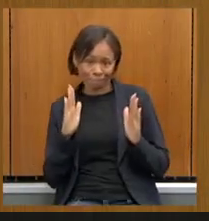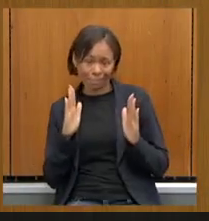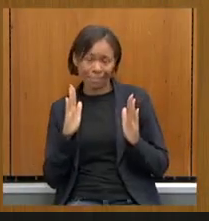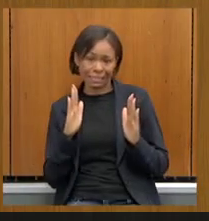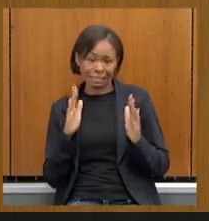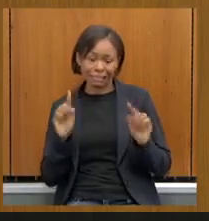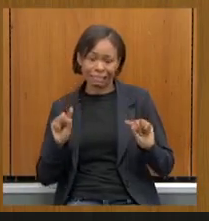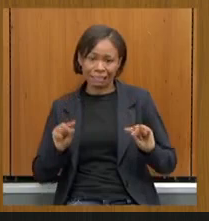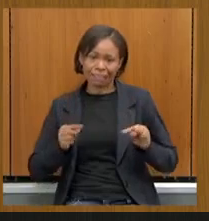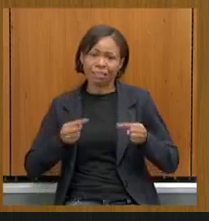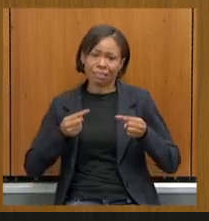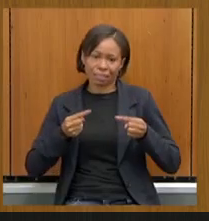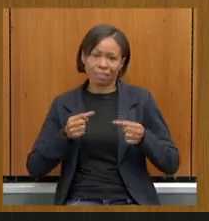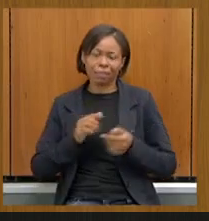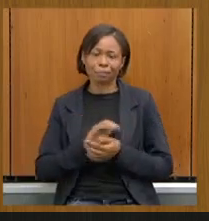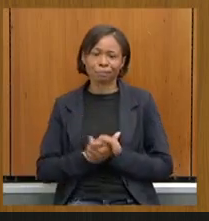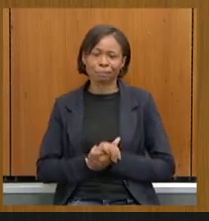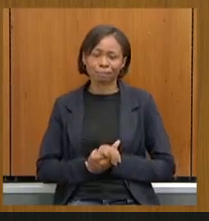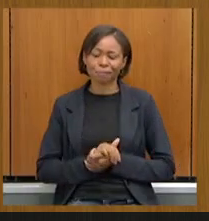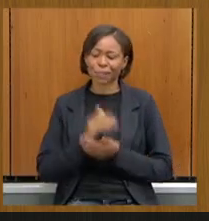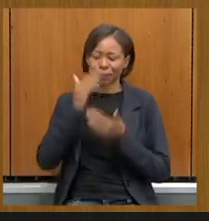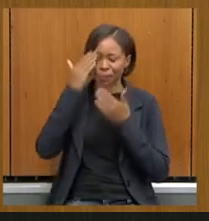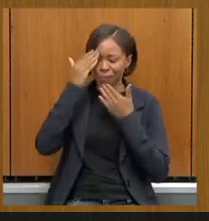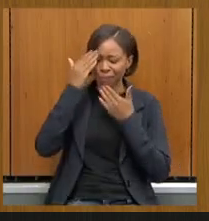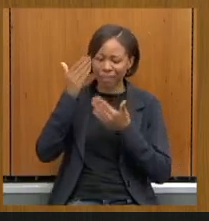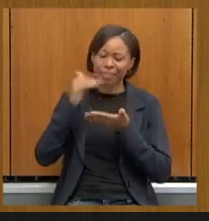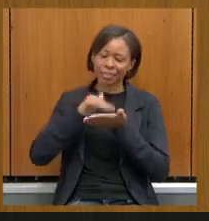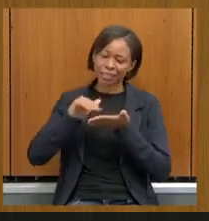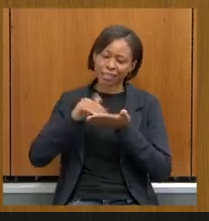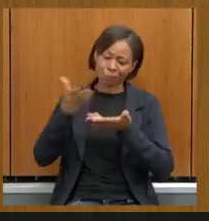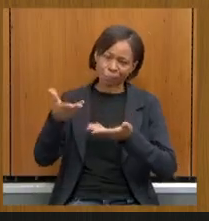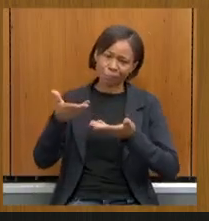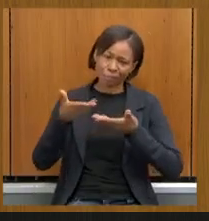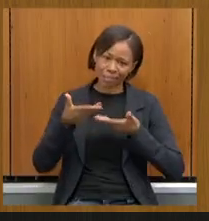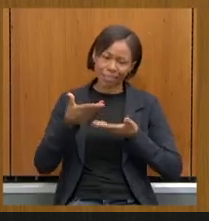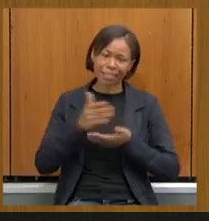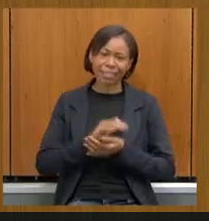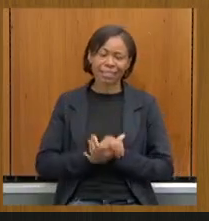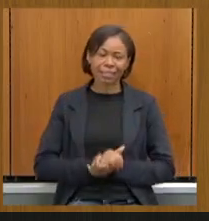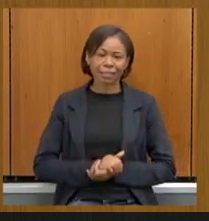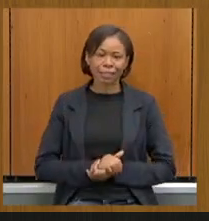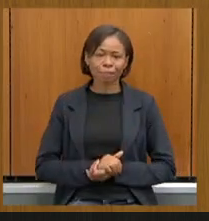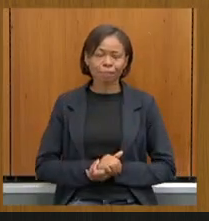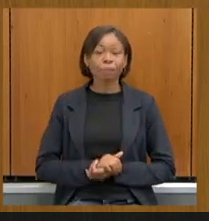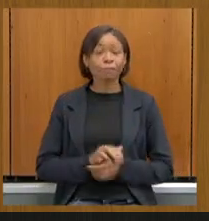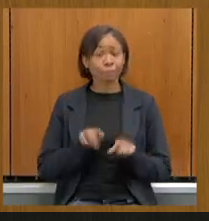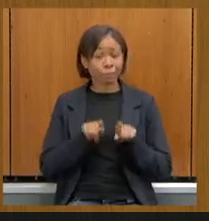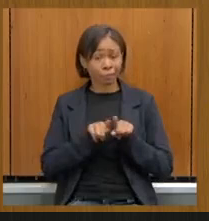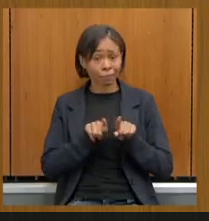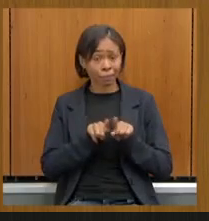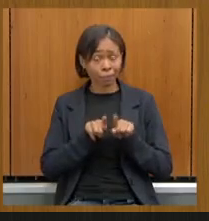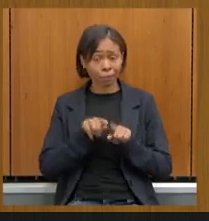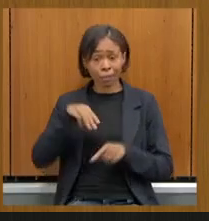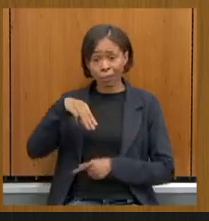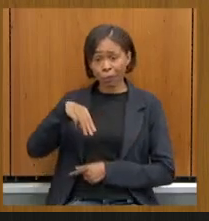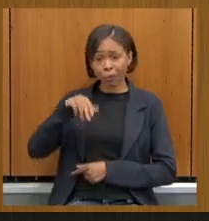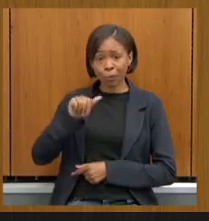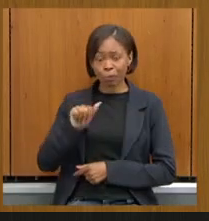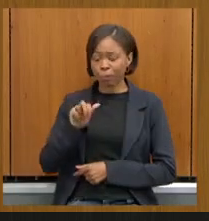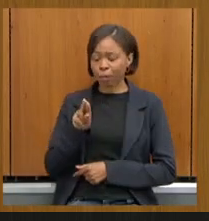mais uma vez, secretário Leonidas, muito obrigado pela presença, seja muito bem-vindo. Saudar e agradecer também a presença do senhor Maurício